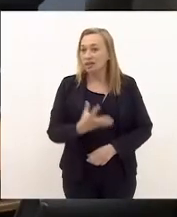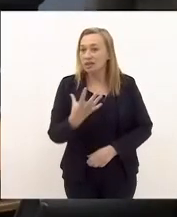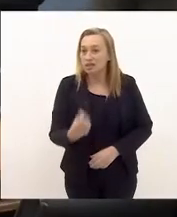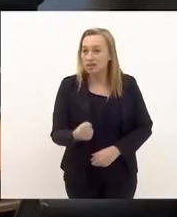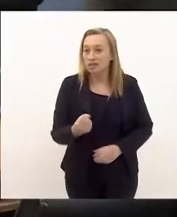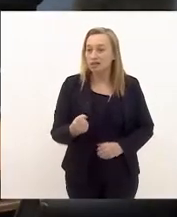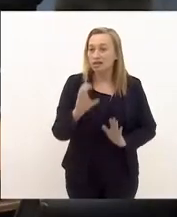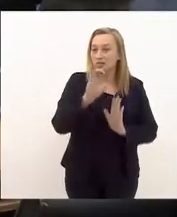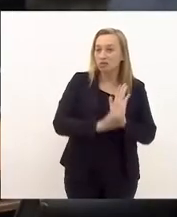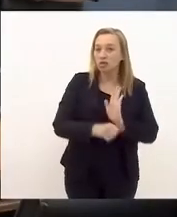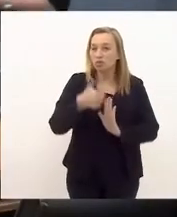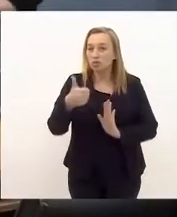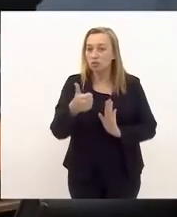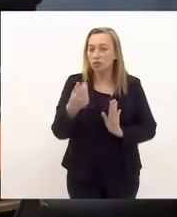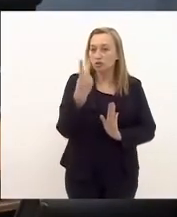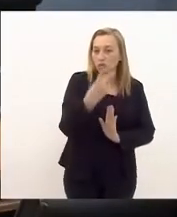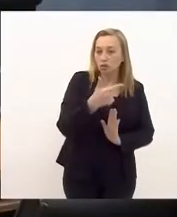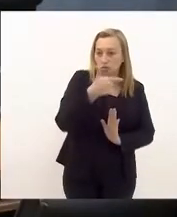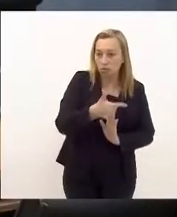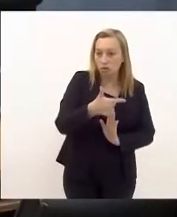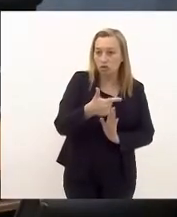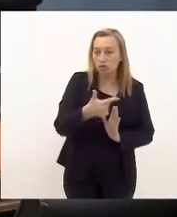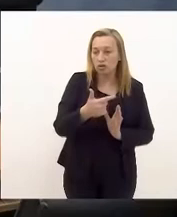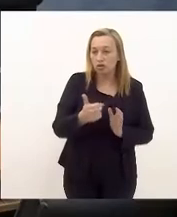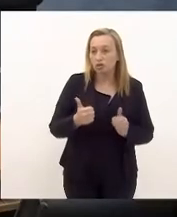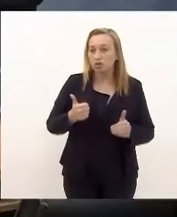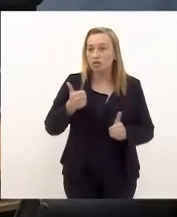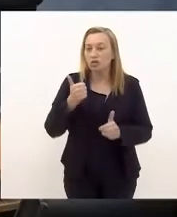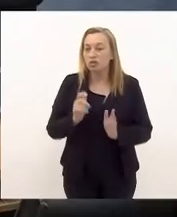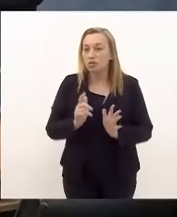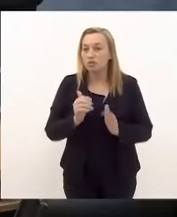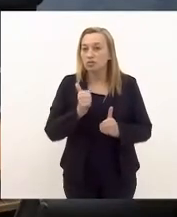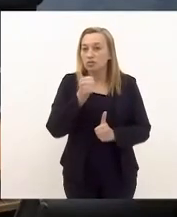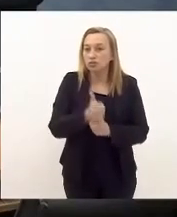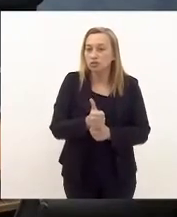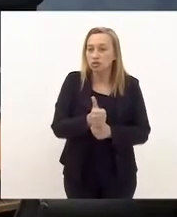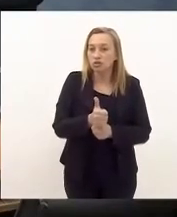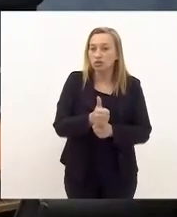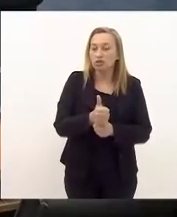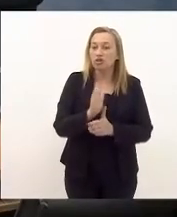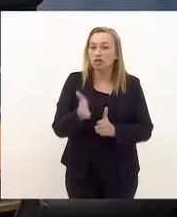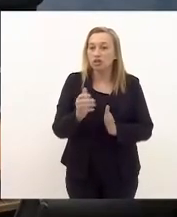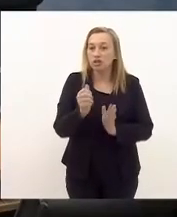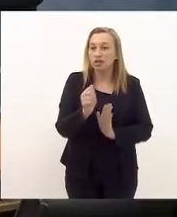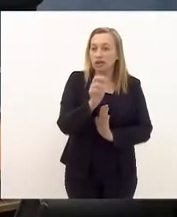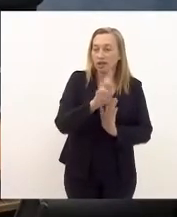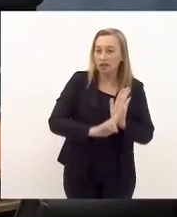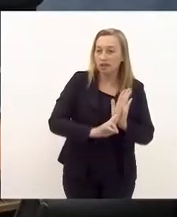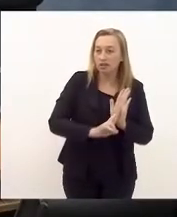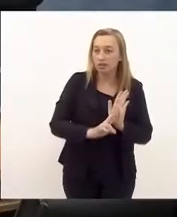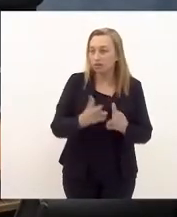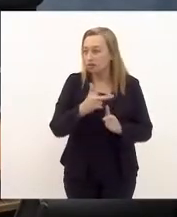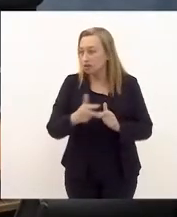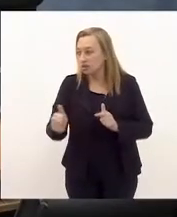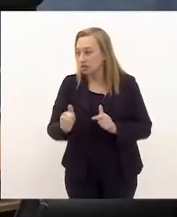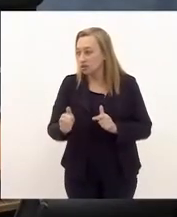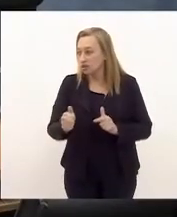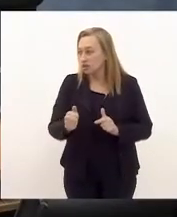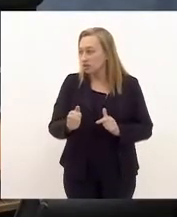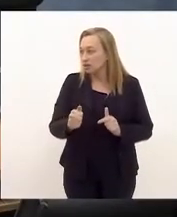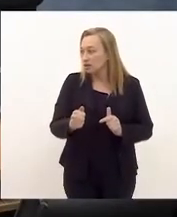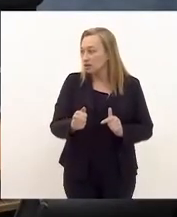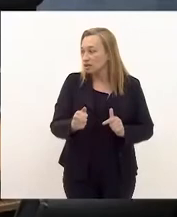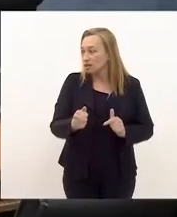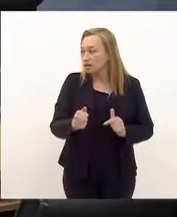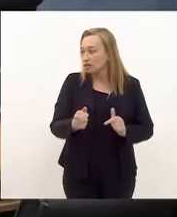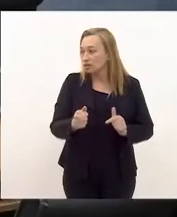às emendas 1 e 2, concluindo por substitutivo. Já está na redação do vencido. Então, pedindo